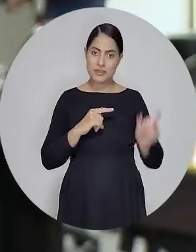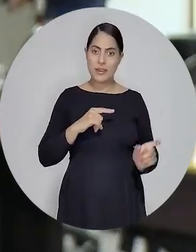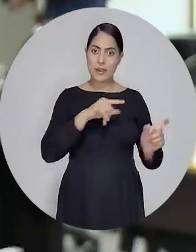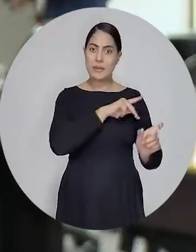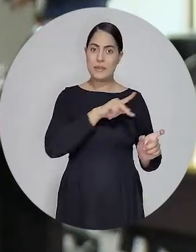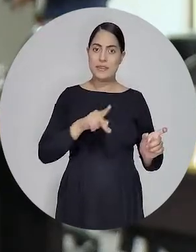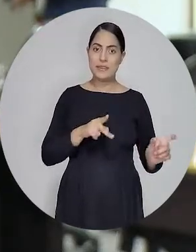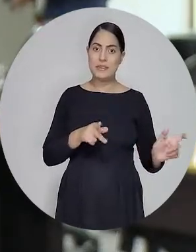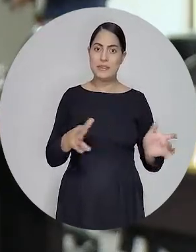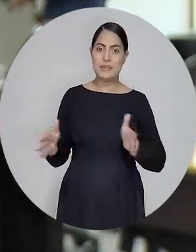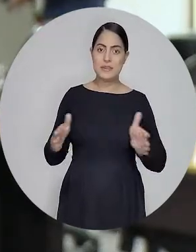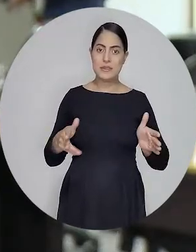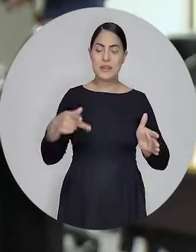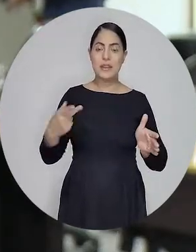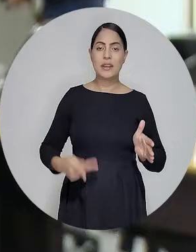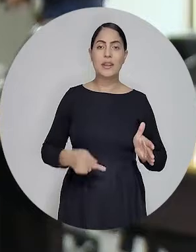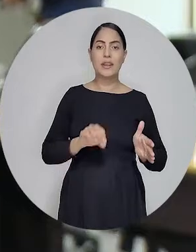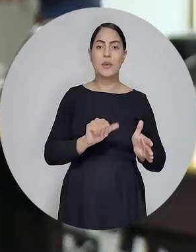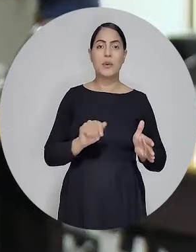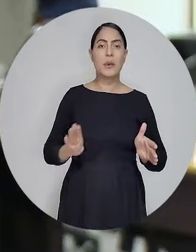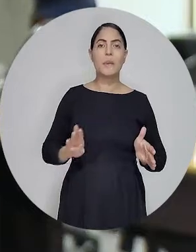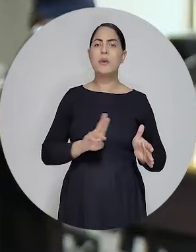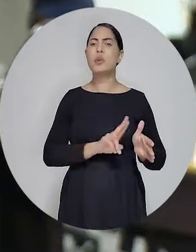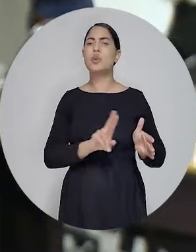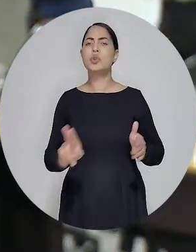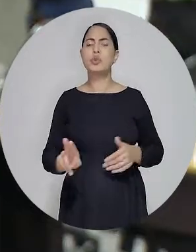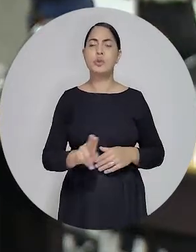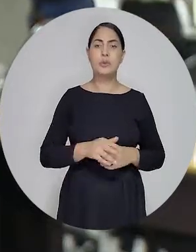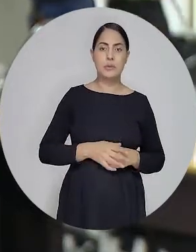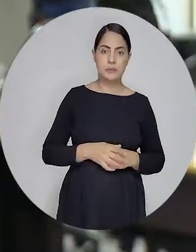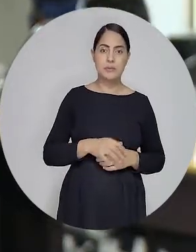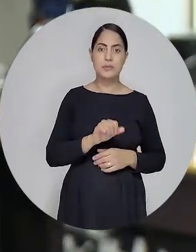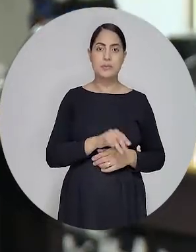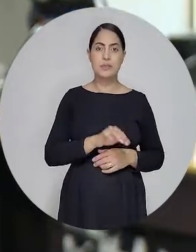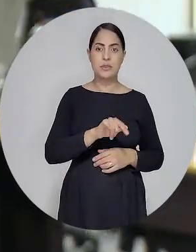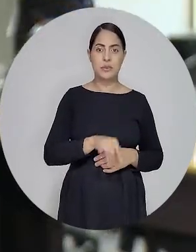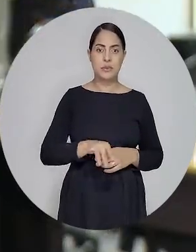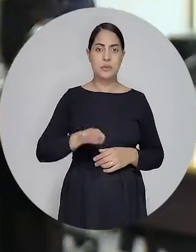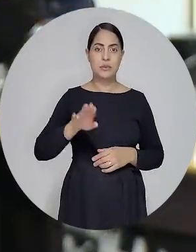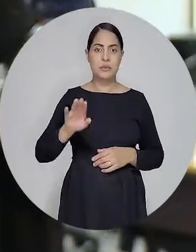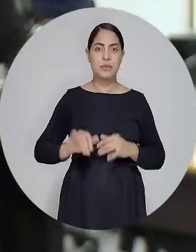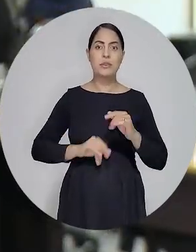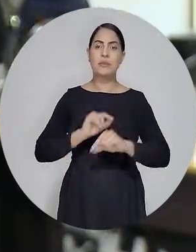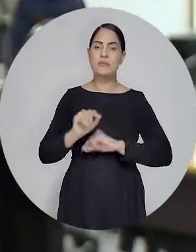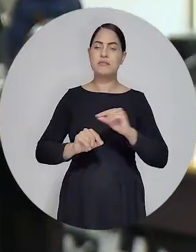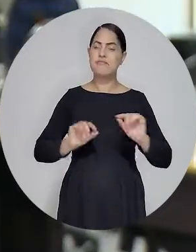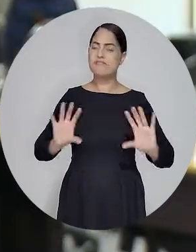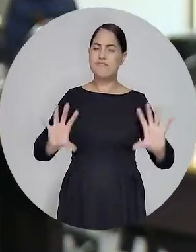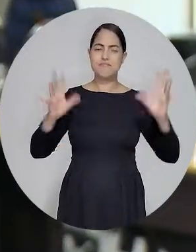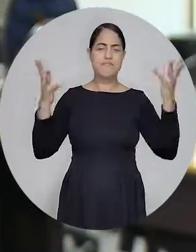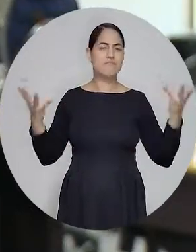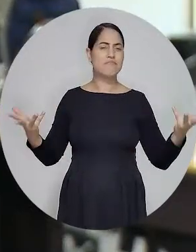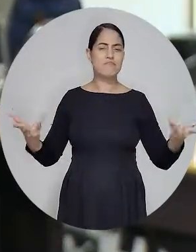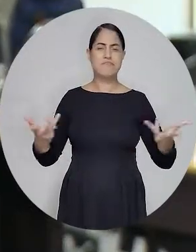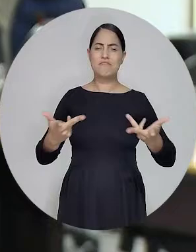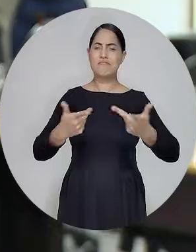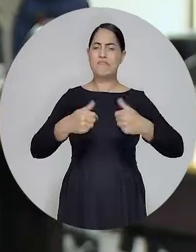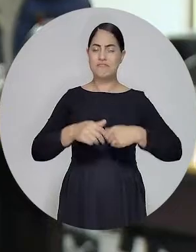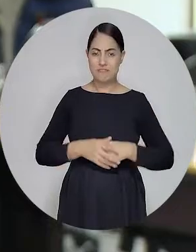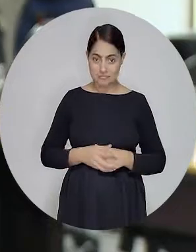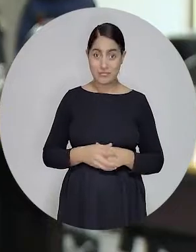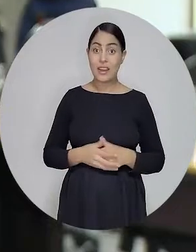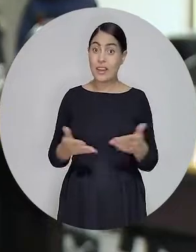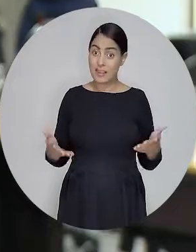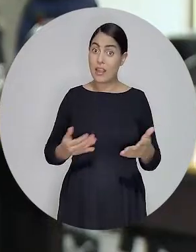Feminina, presidido pela nossa presidente em exercício aqui na OAB Nacional, doutora Sayuri Antônia. Muito